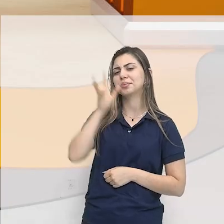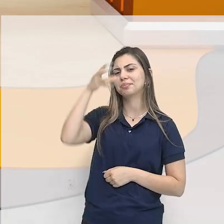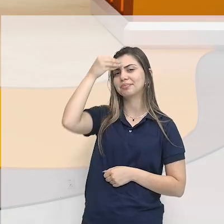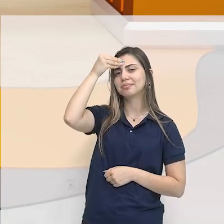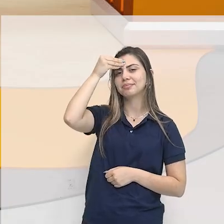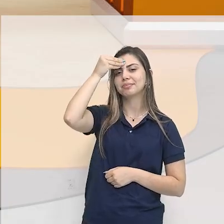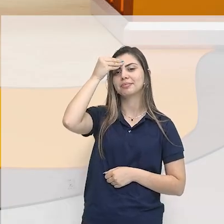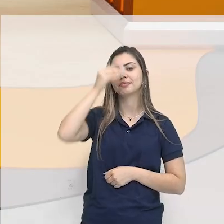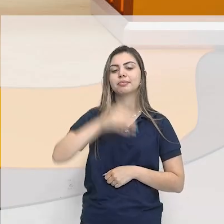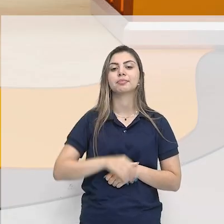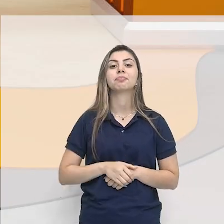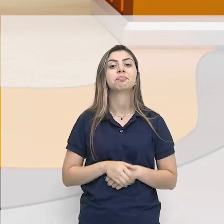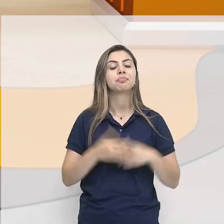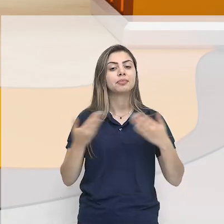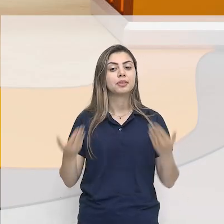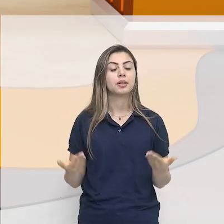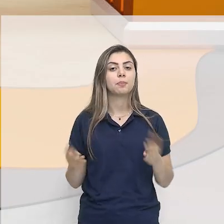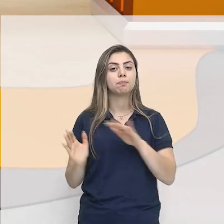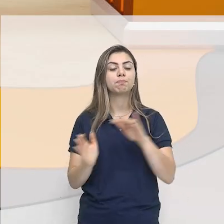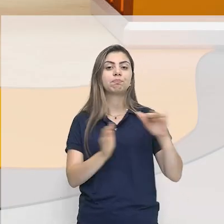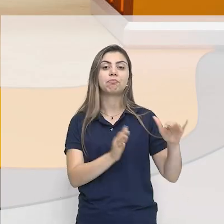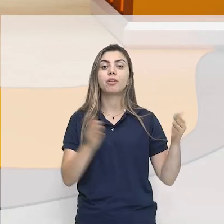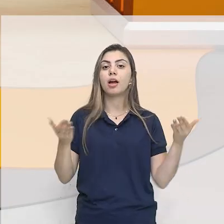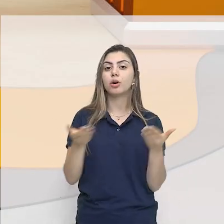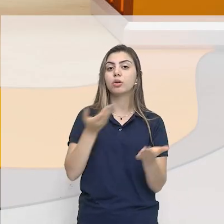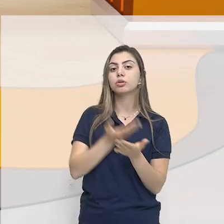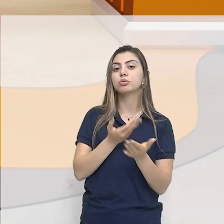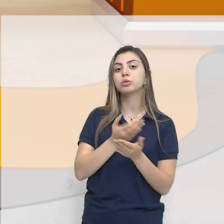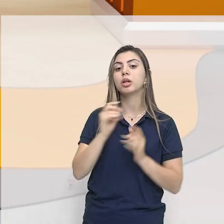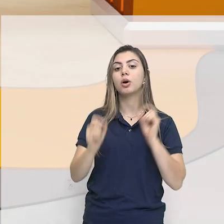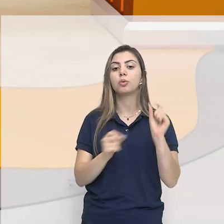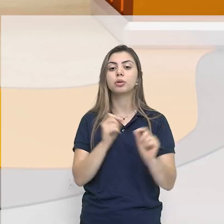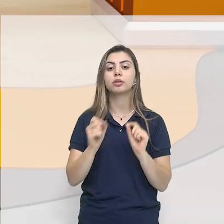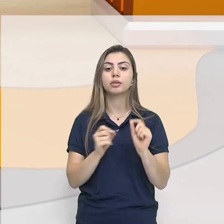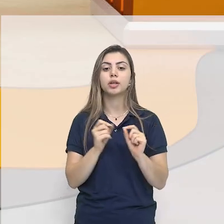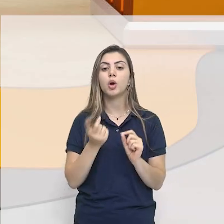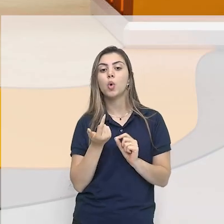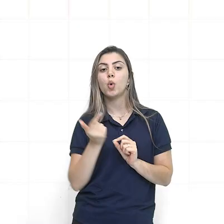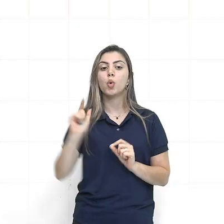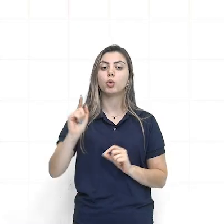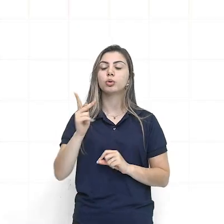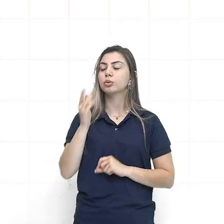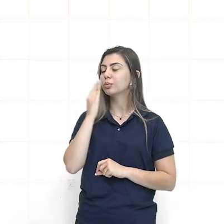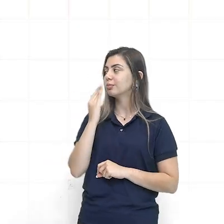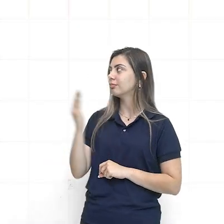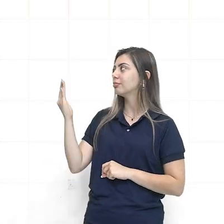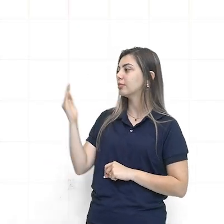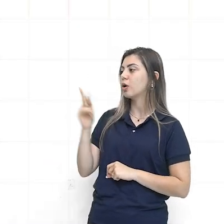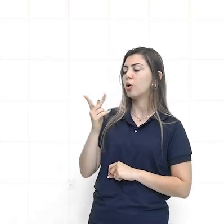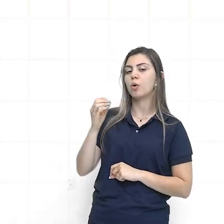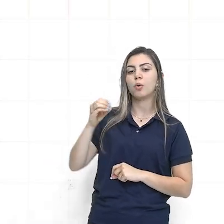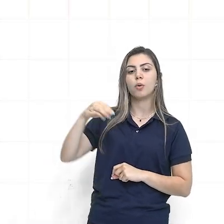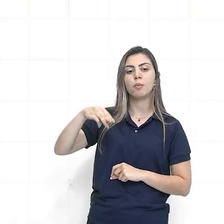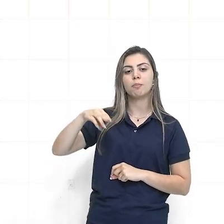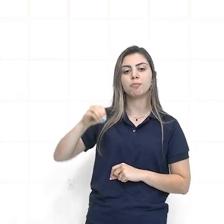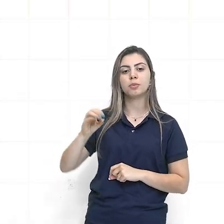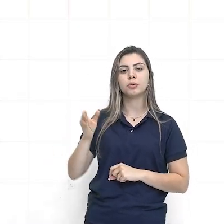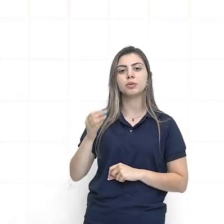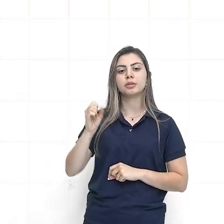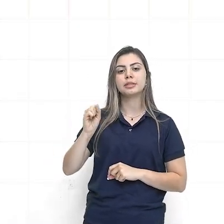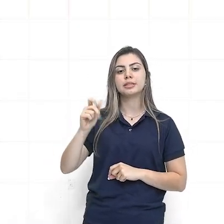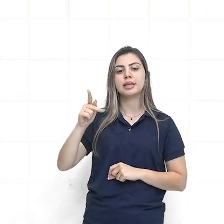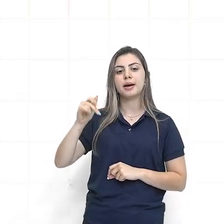o Homo erectus. Vamos, então, agora falar sobre o Homo sapiens neandertalenses, tá? Eles também